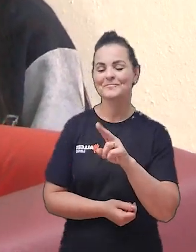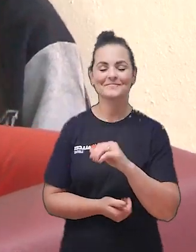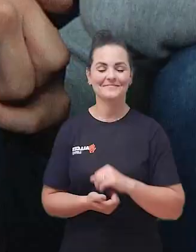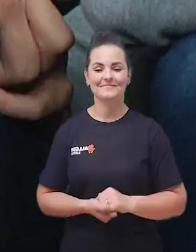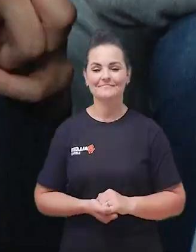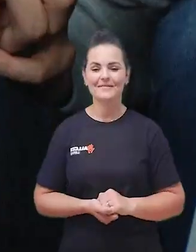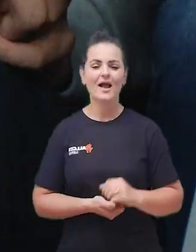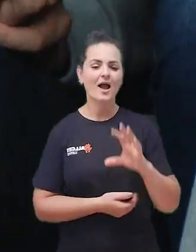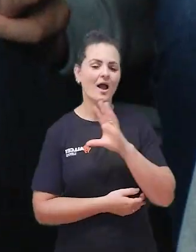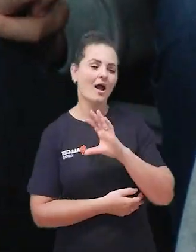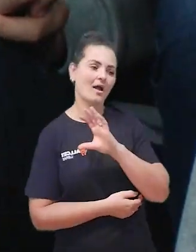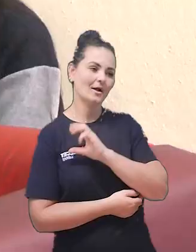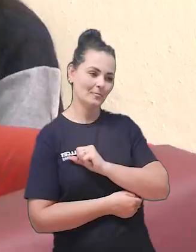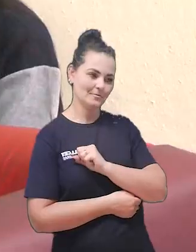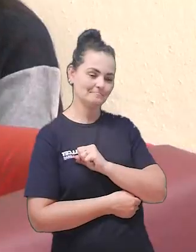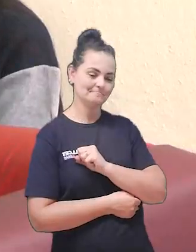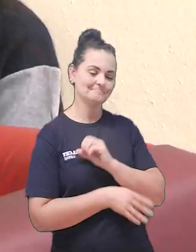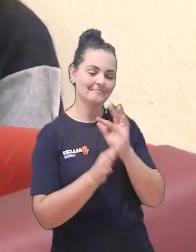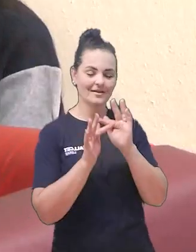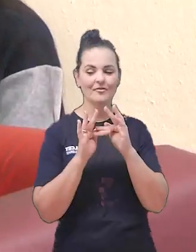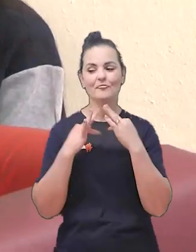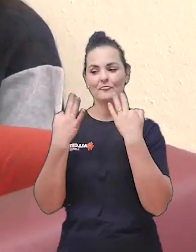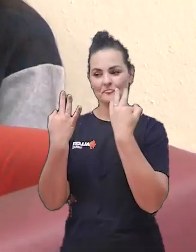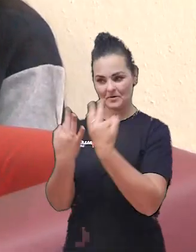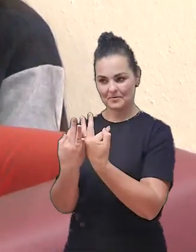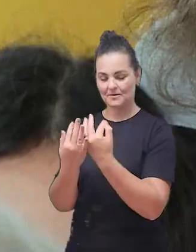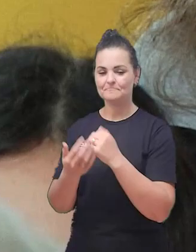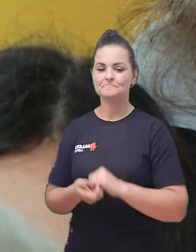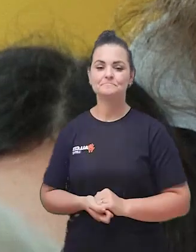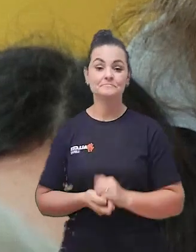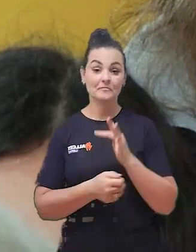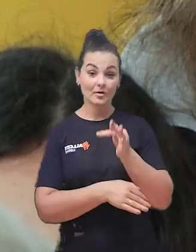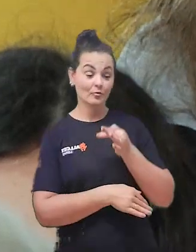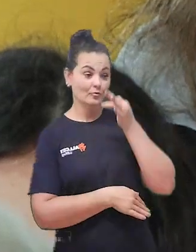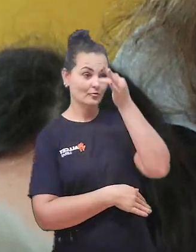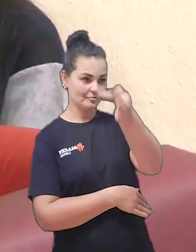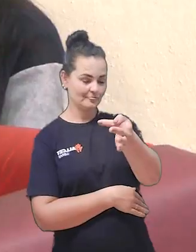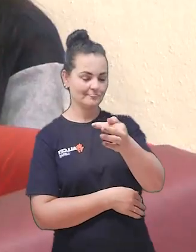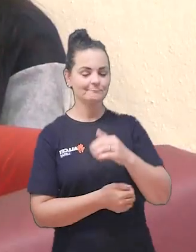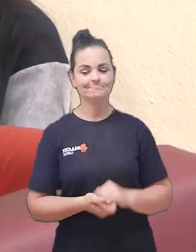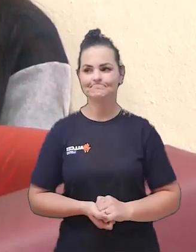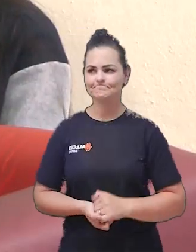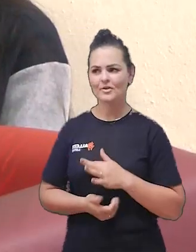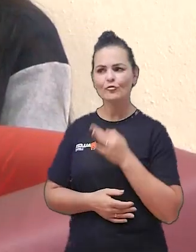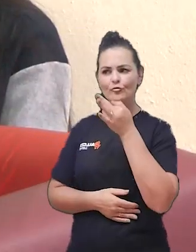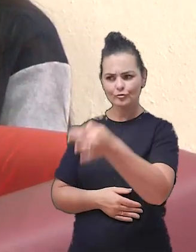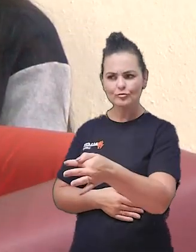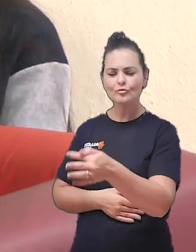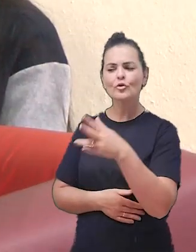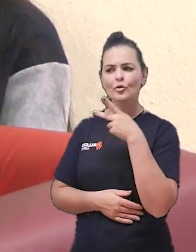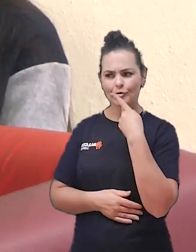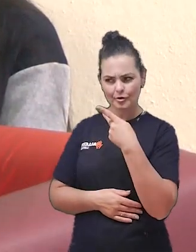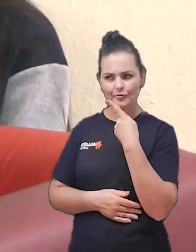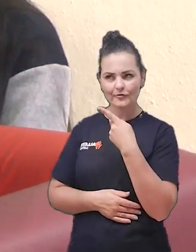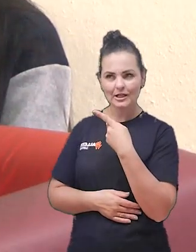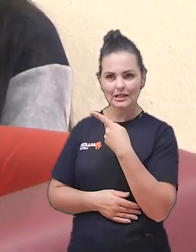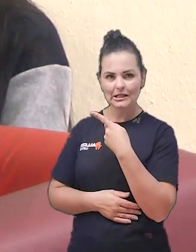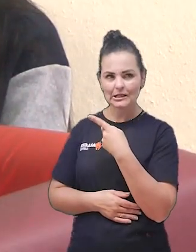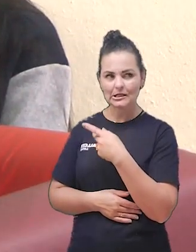Romeuzinho. Amor. Família. Futuro. Futuro.